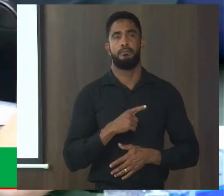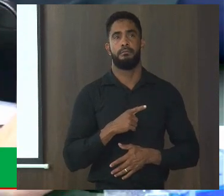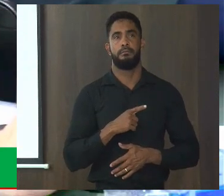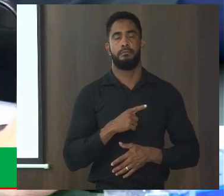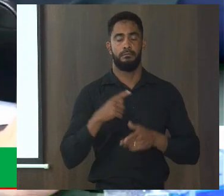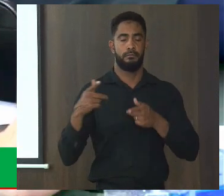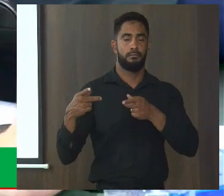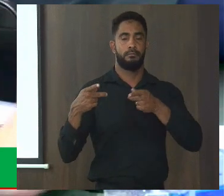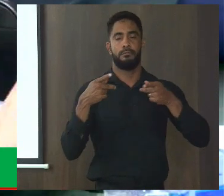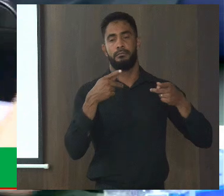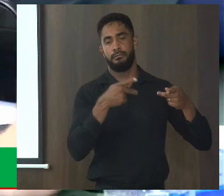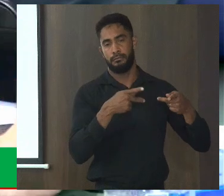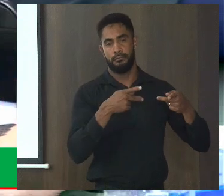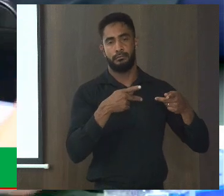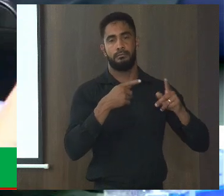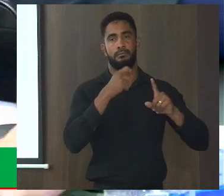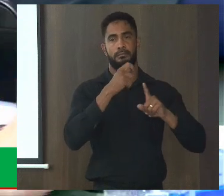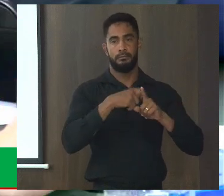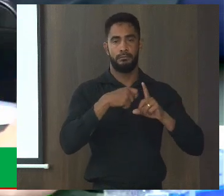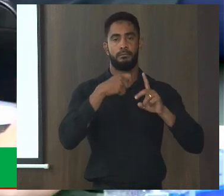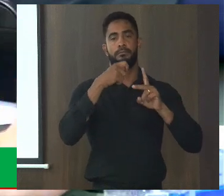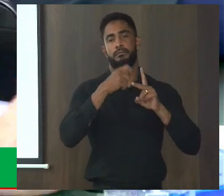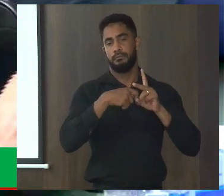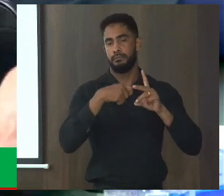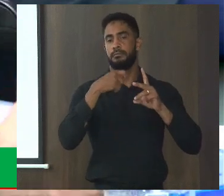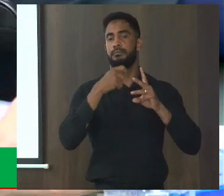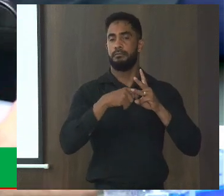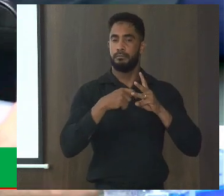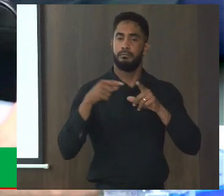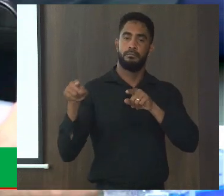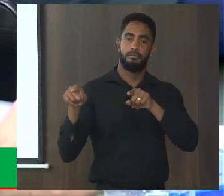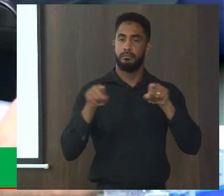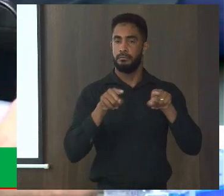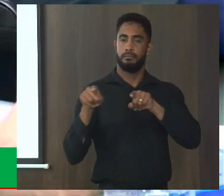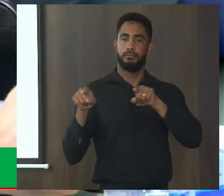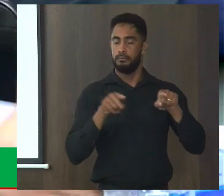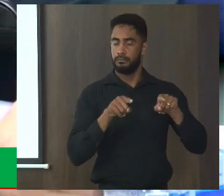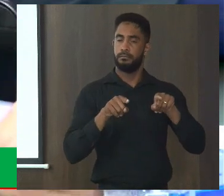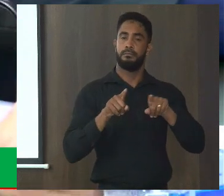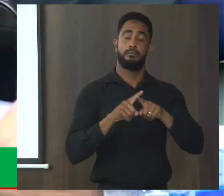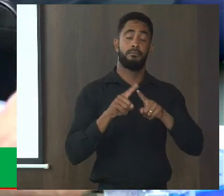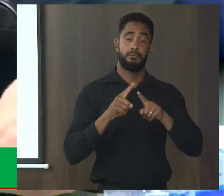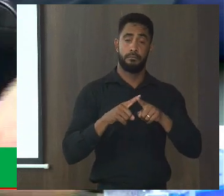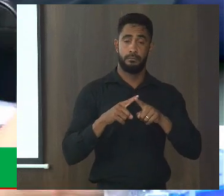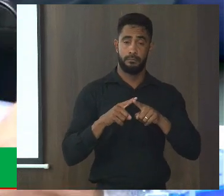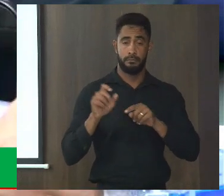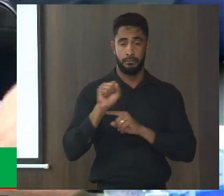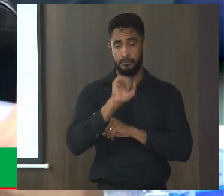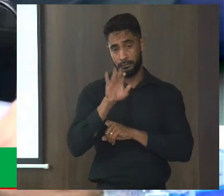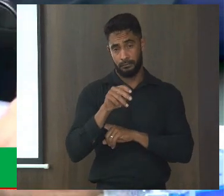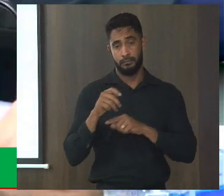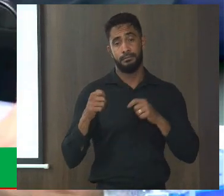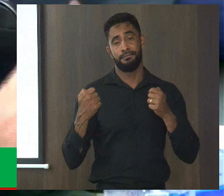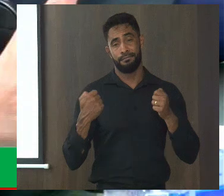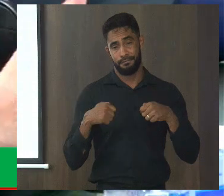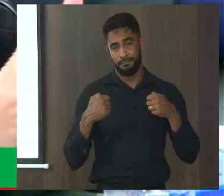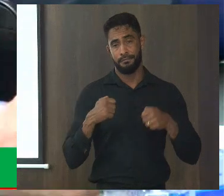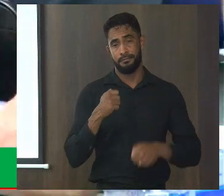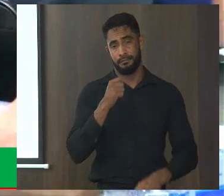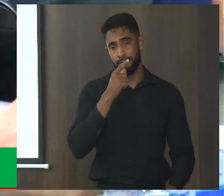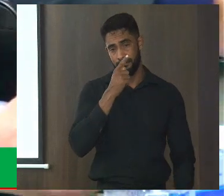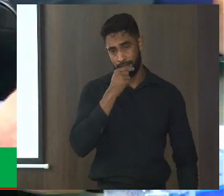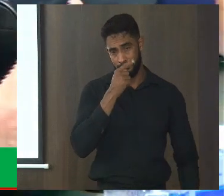essas visitas, né, mensalmente, semanalmente, porque Janaúba, depende diretamente da